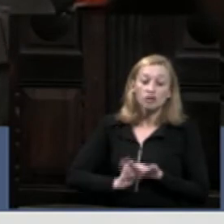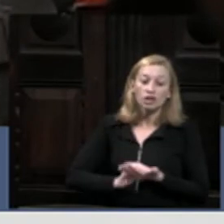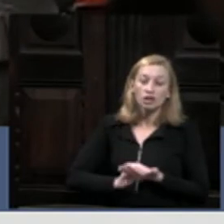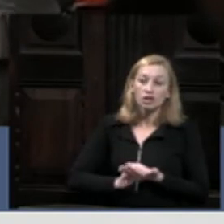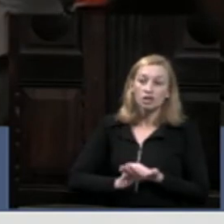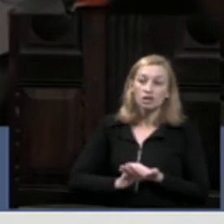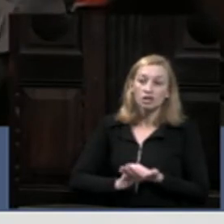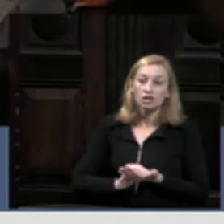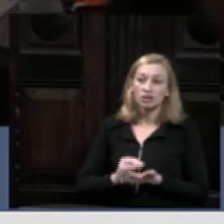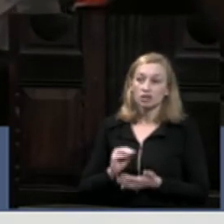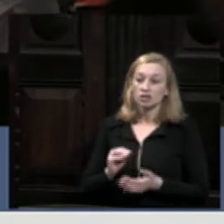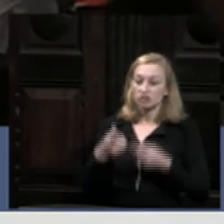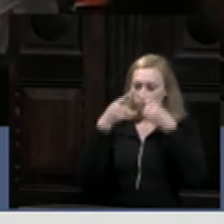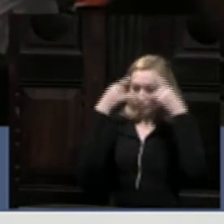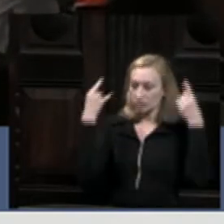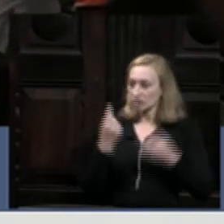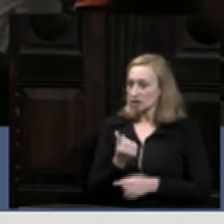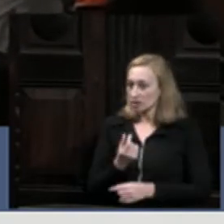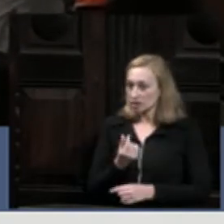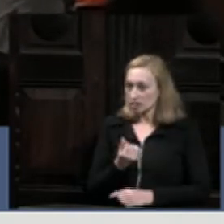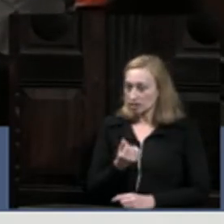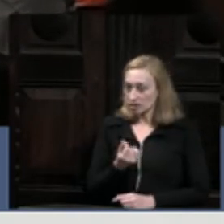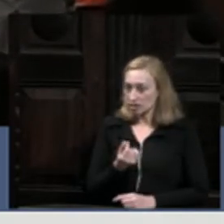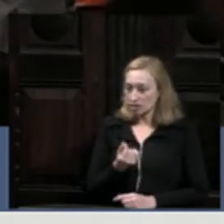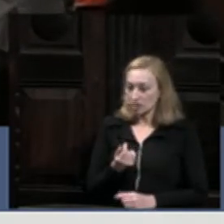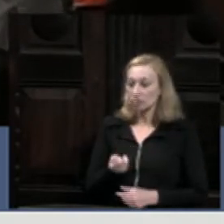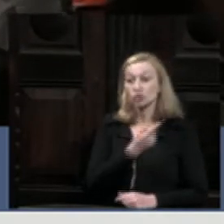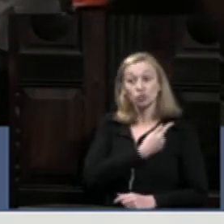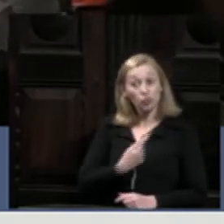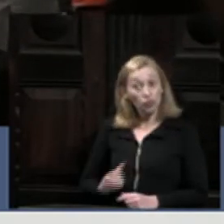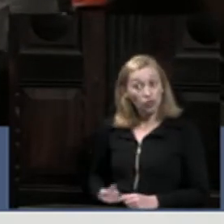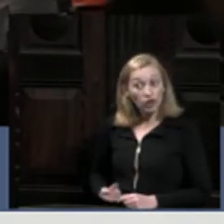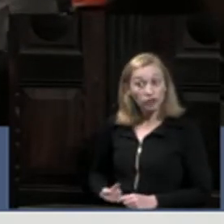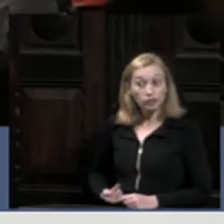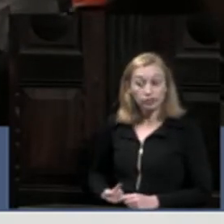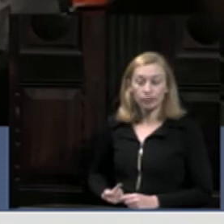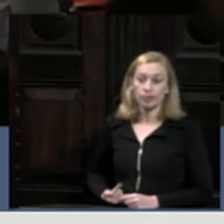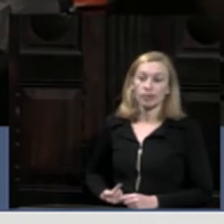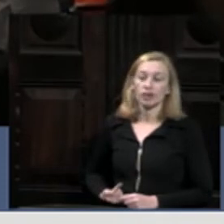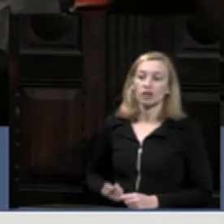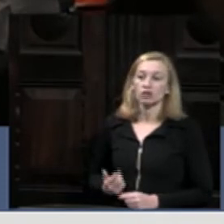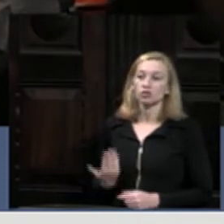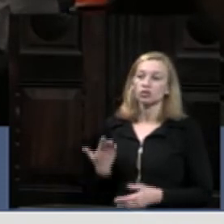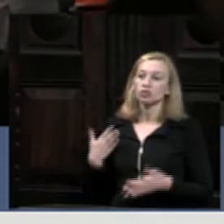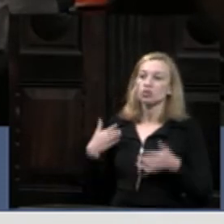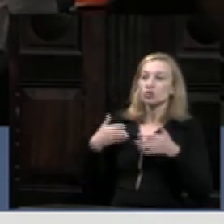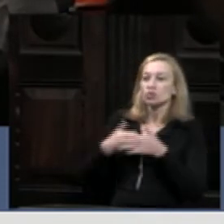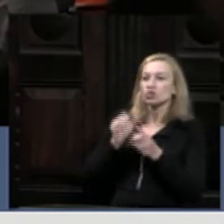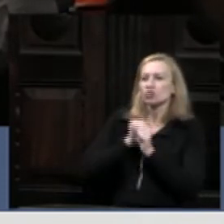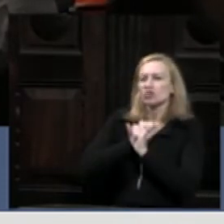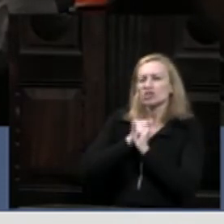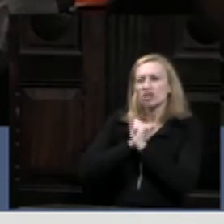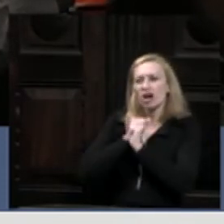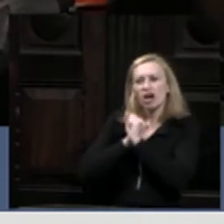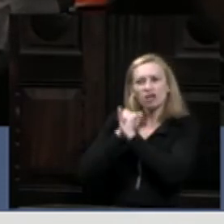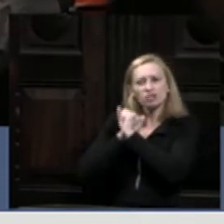de capitalização dos governos nos últimos anos,